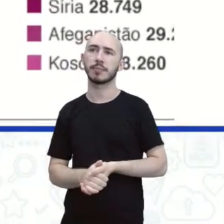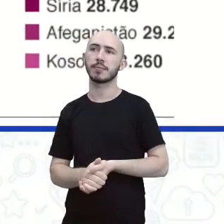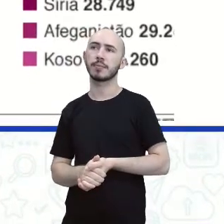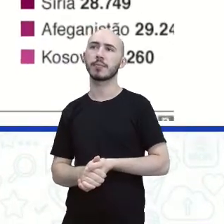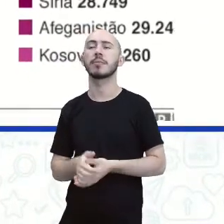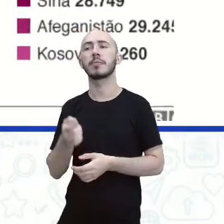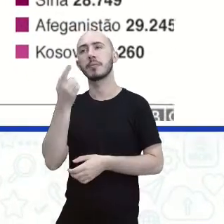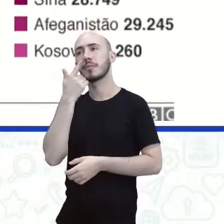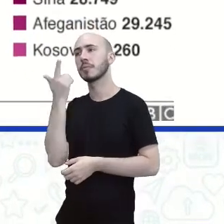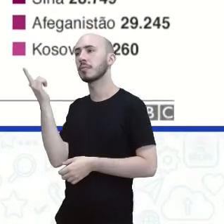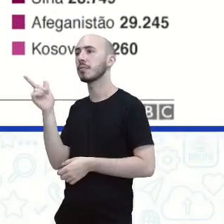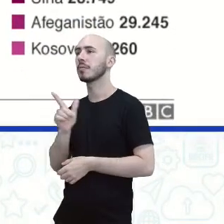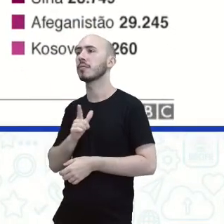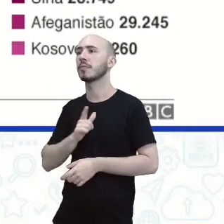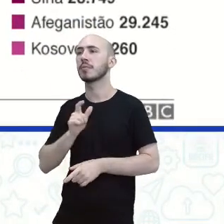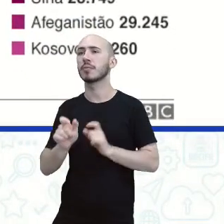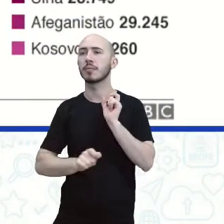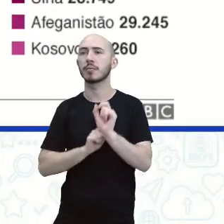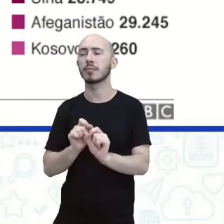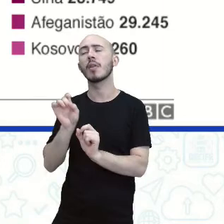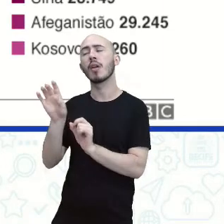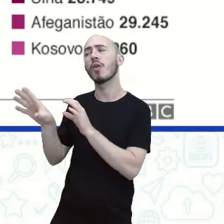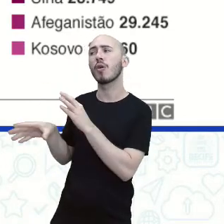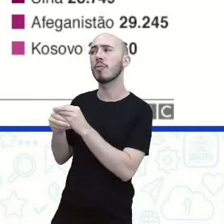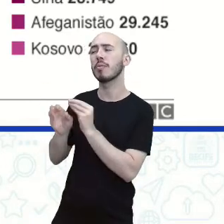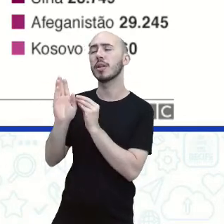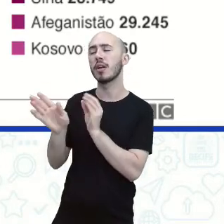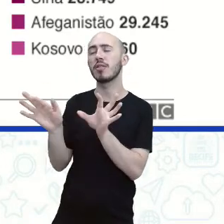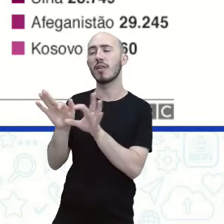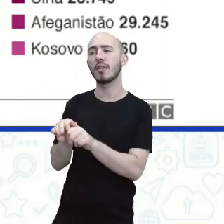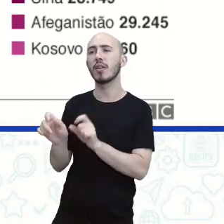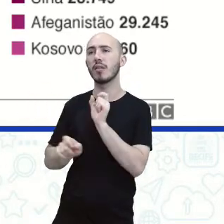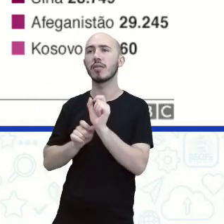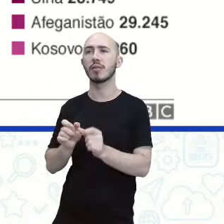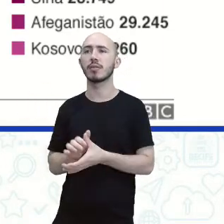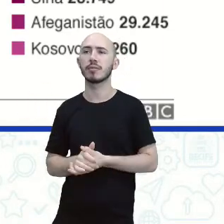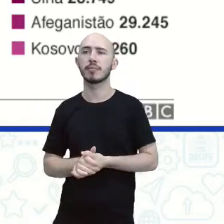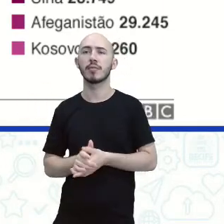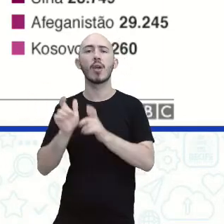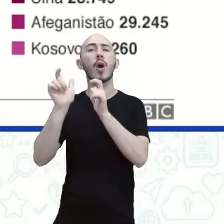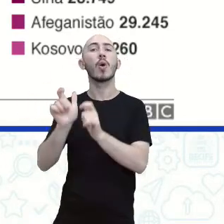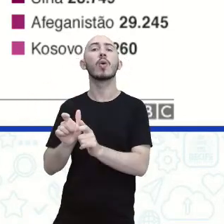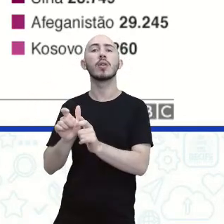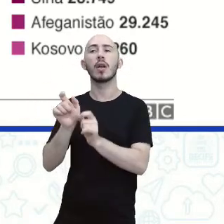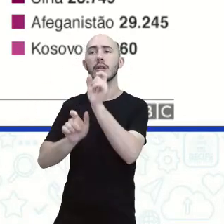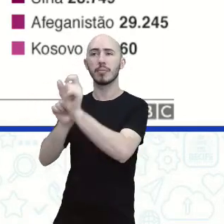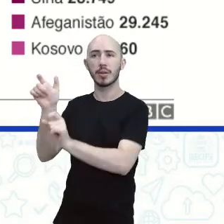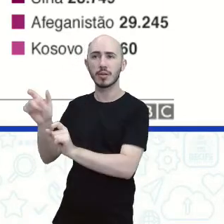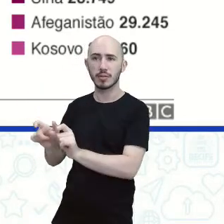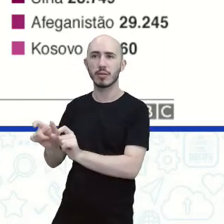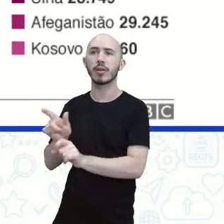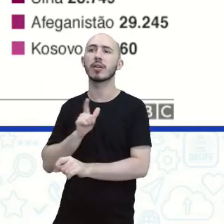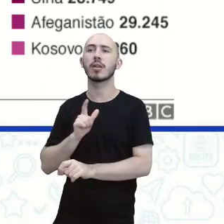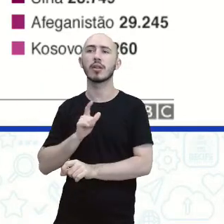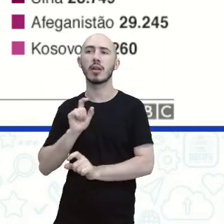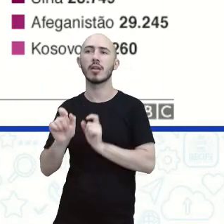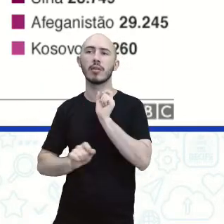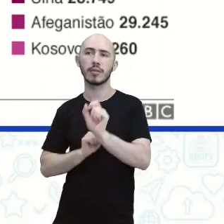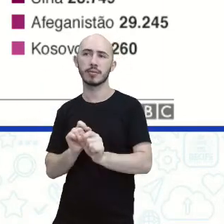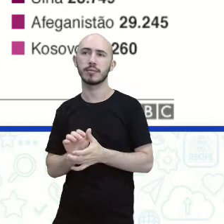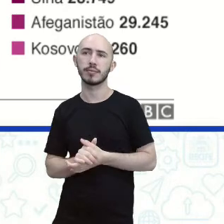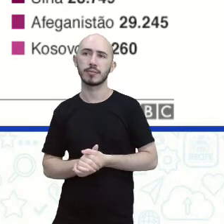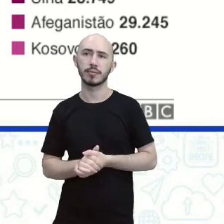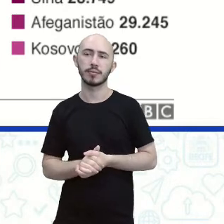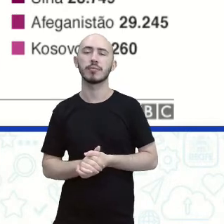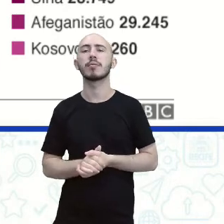E aí vem, professor, eu queria que você só fizesse um comentário para a gente finalizar aí. De onde estão saindo os imigrantes? Meridiano Central,